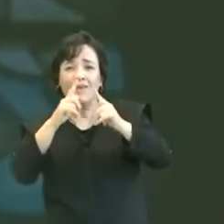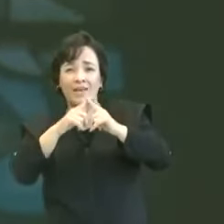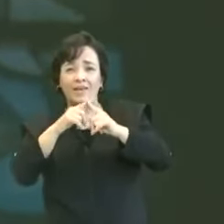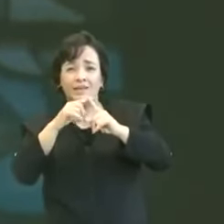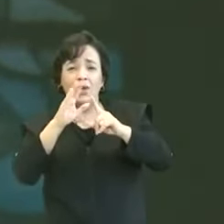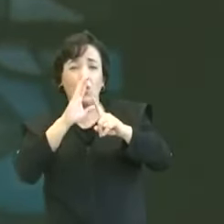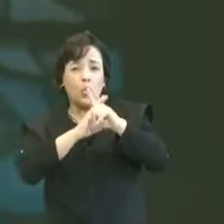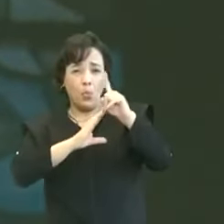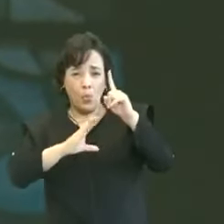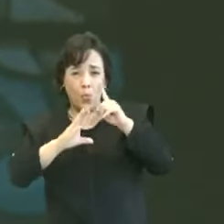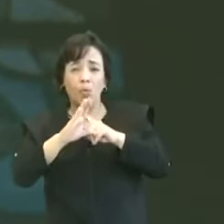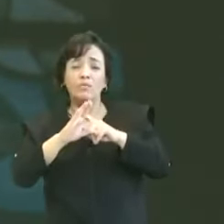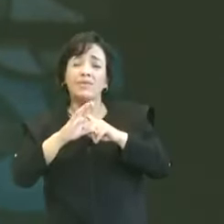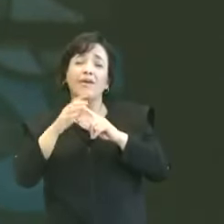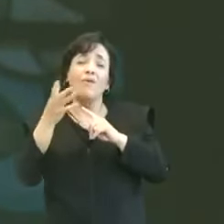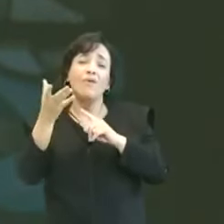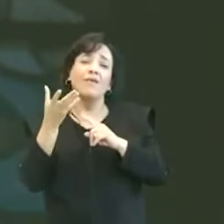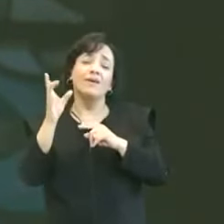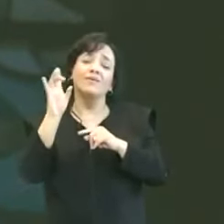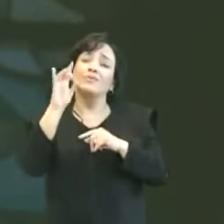só ouvir Ele de novo.